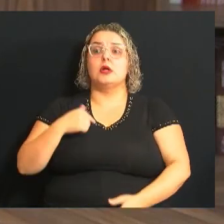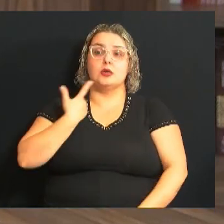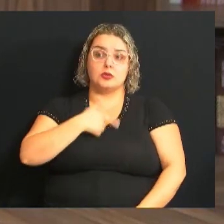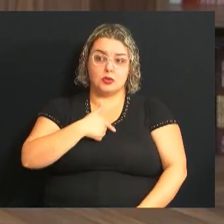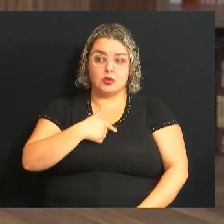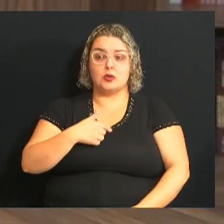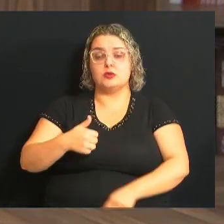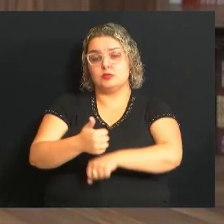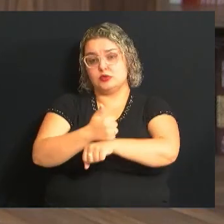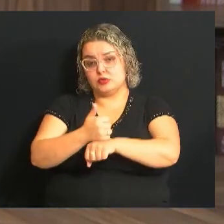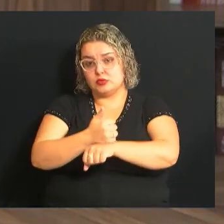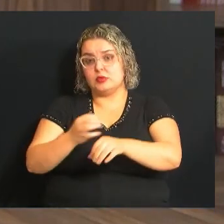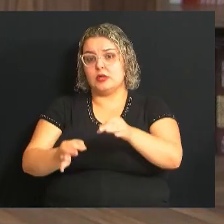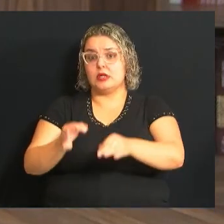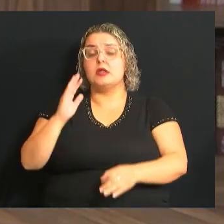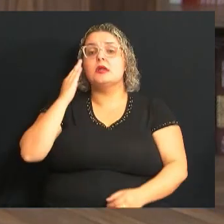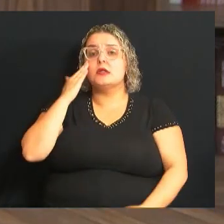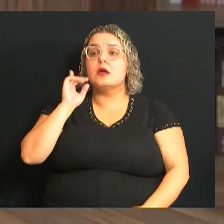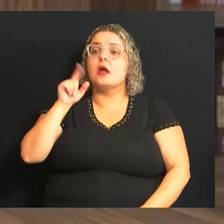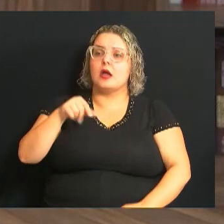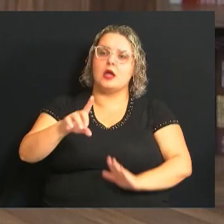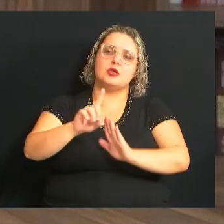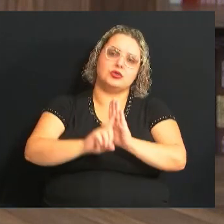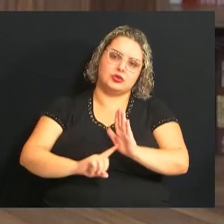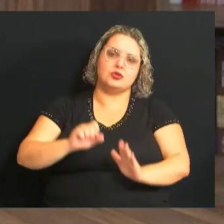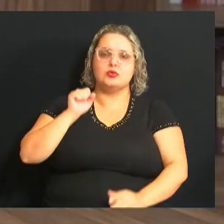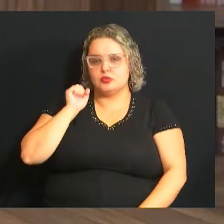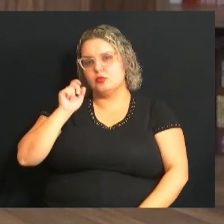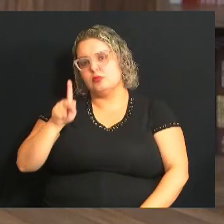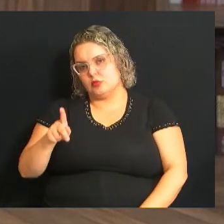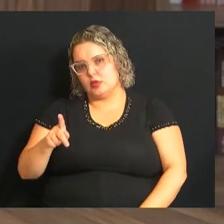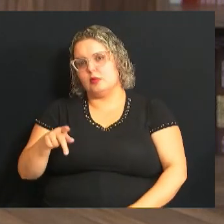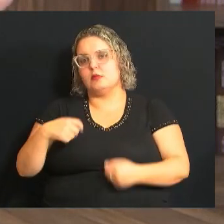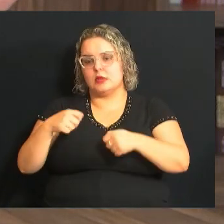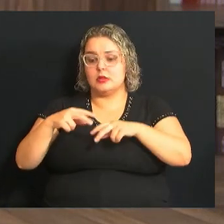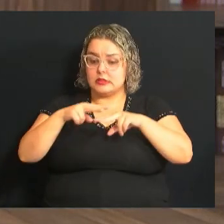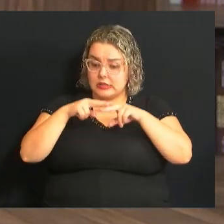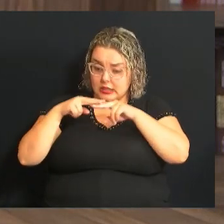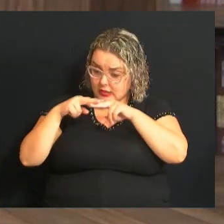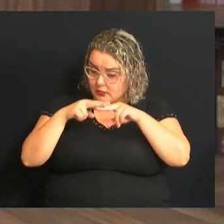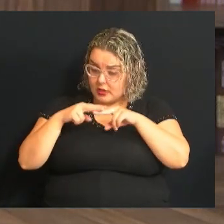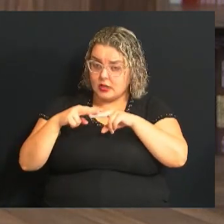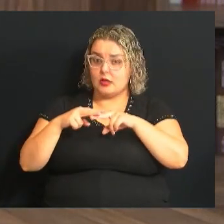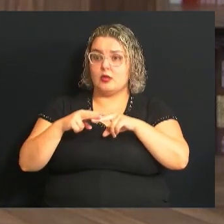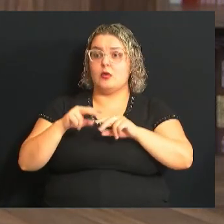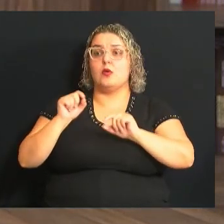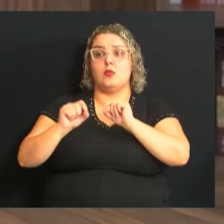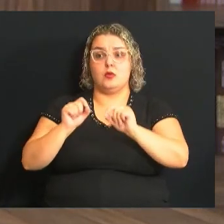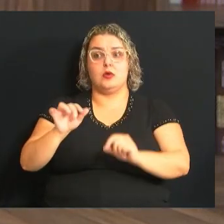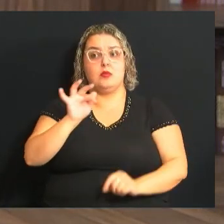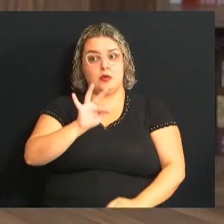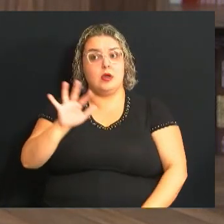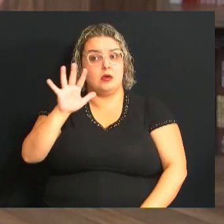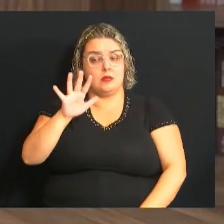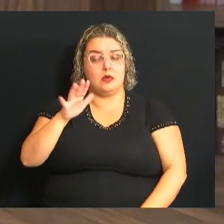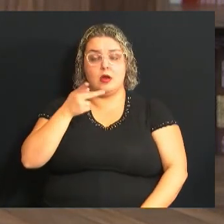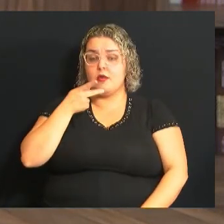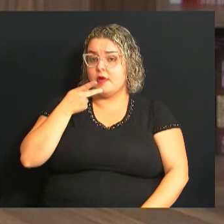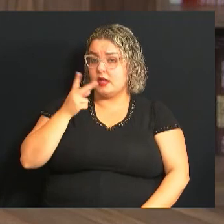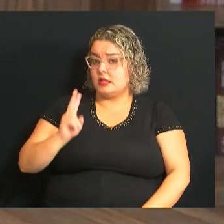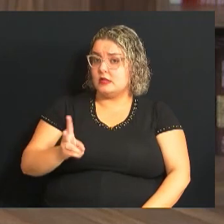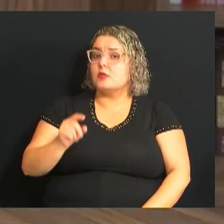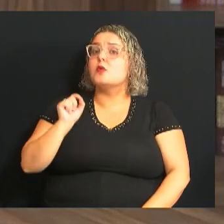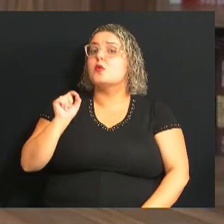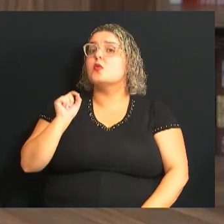entendemos que é direito do aposentado, então tem que rever. O que a União, no caso do governo, alega sempre é o quê?